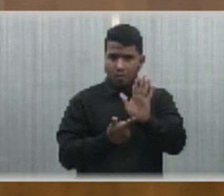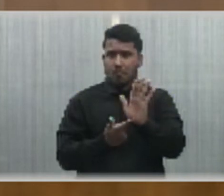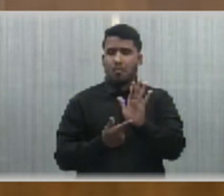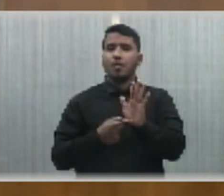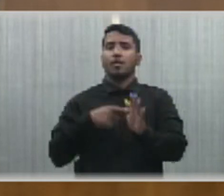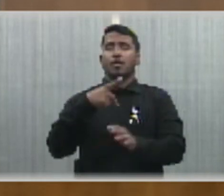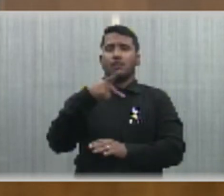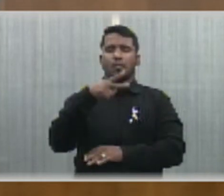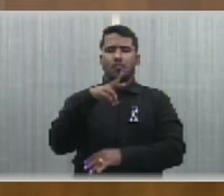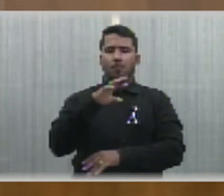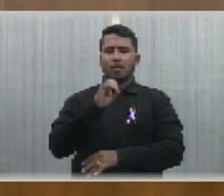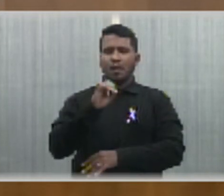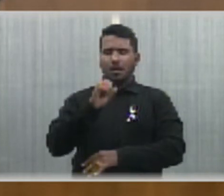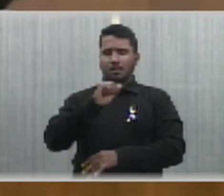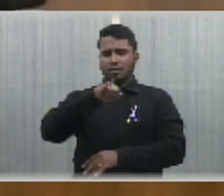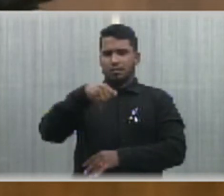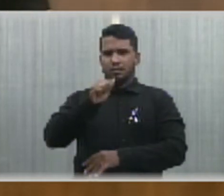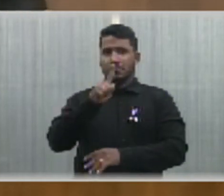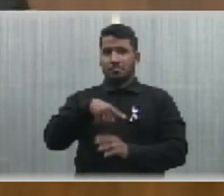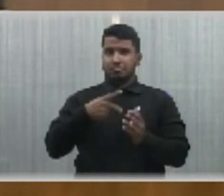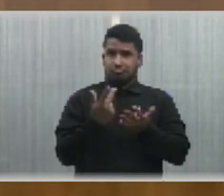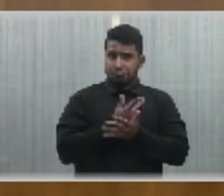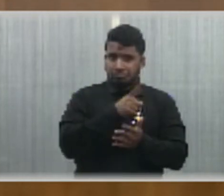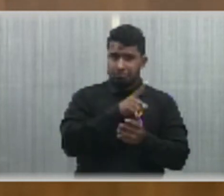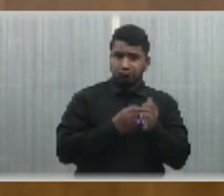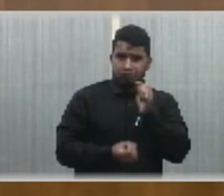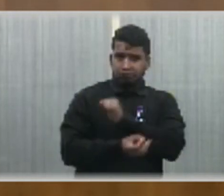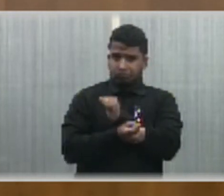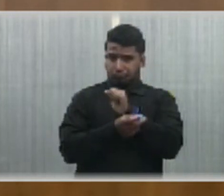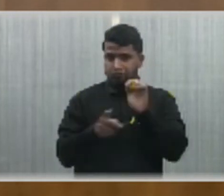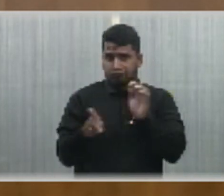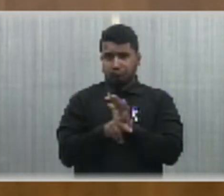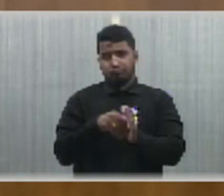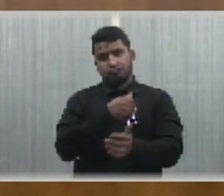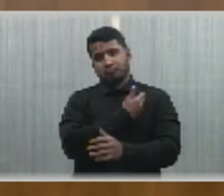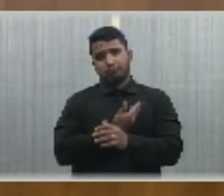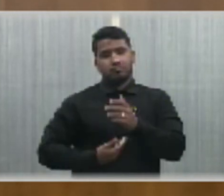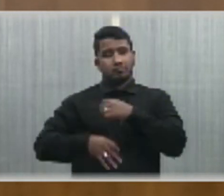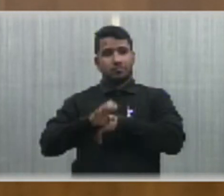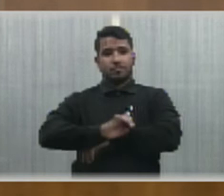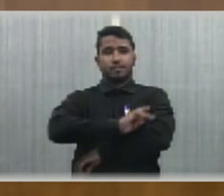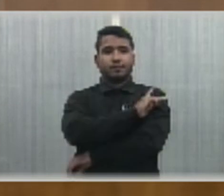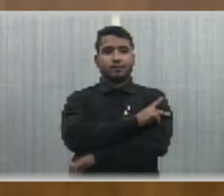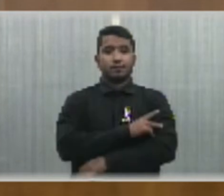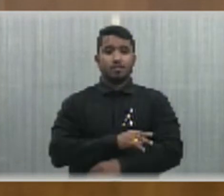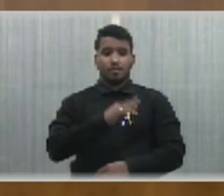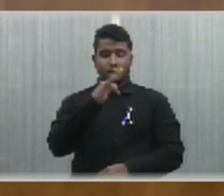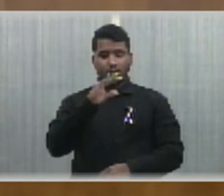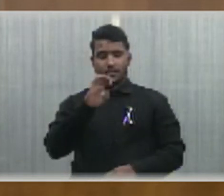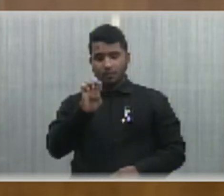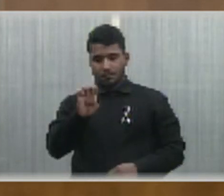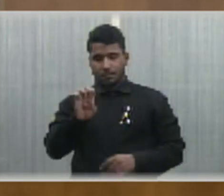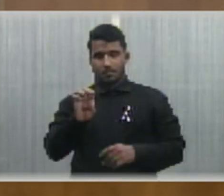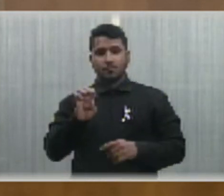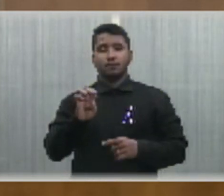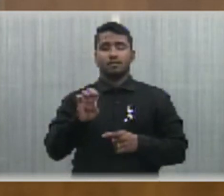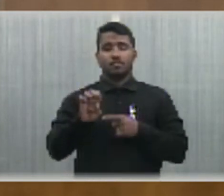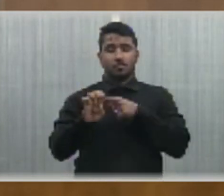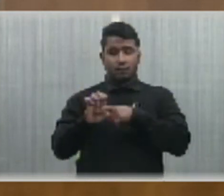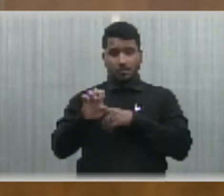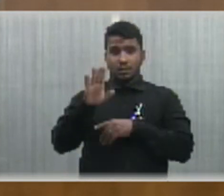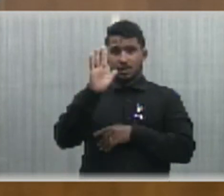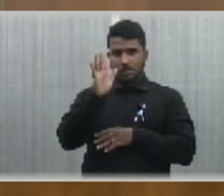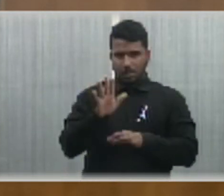programa fantasioso, eleitoreiro do governo do Estado. O Tribunal de Contas do Estado fez